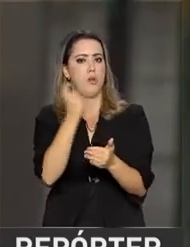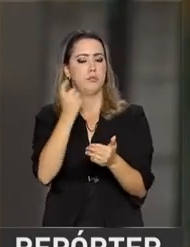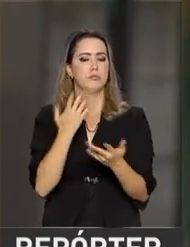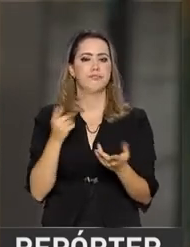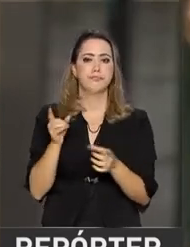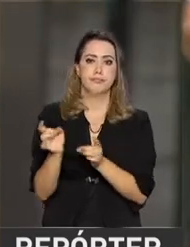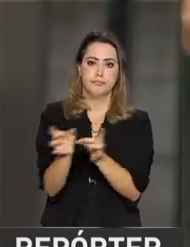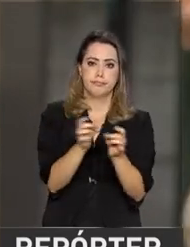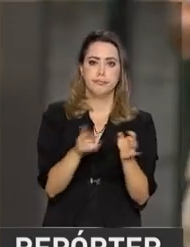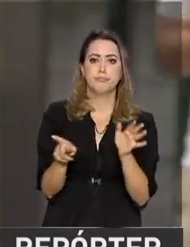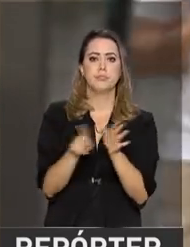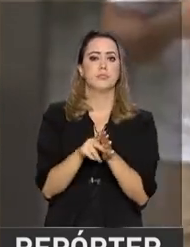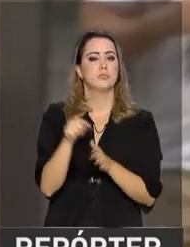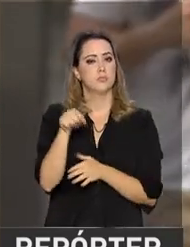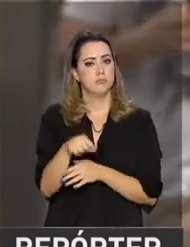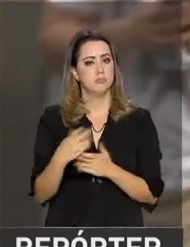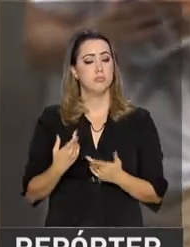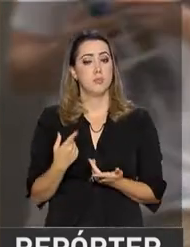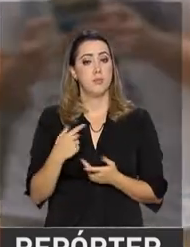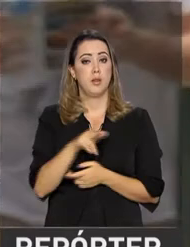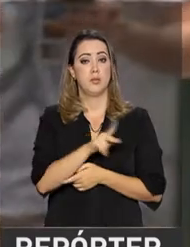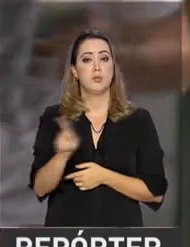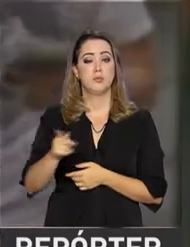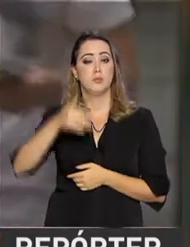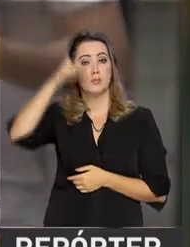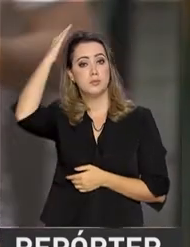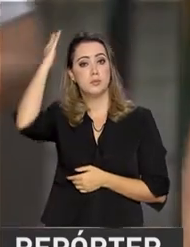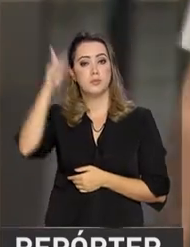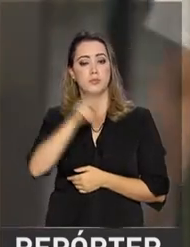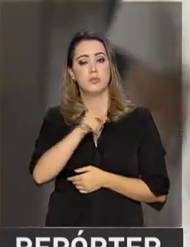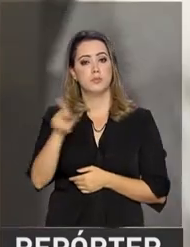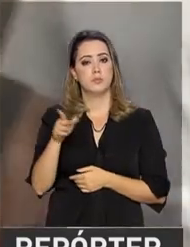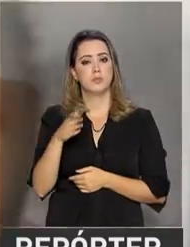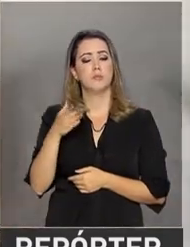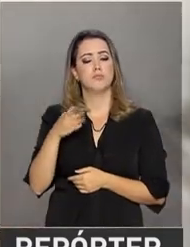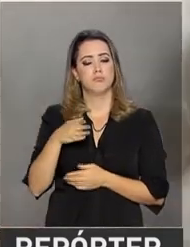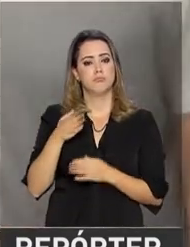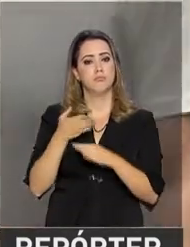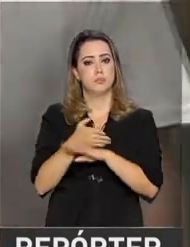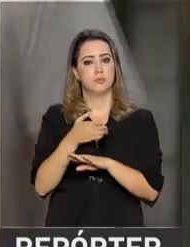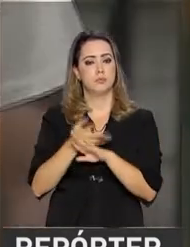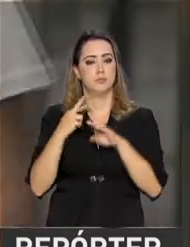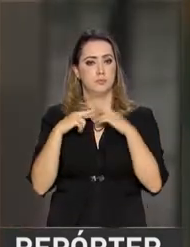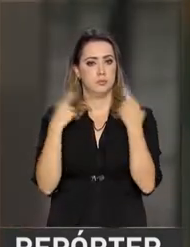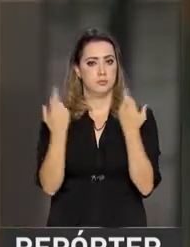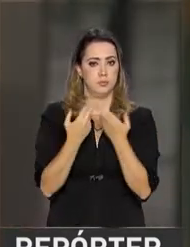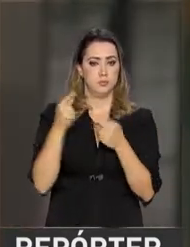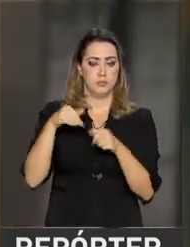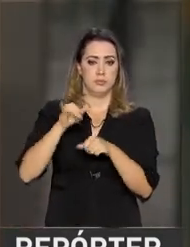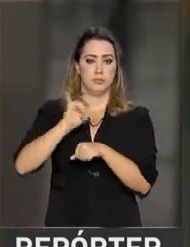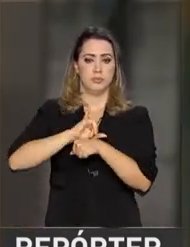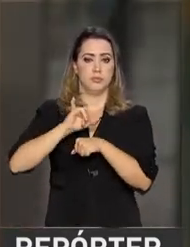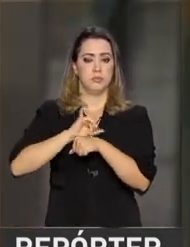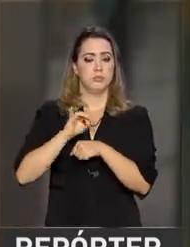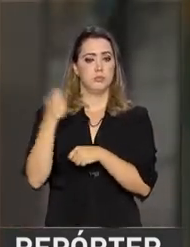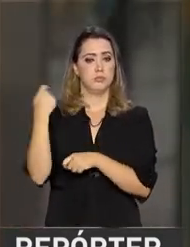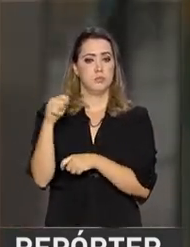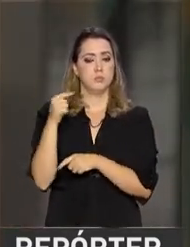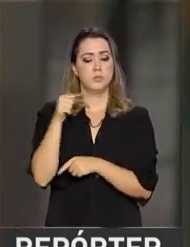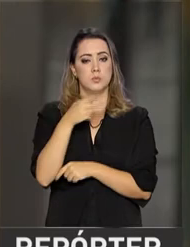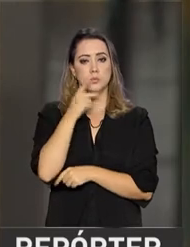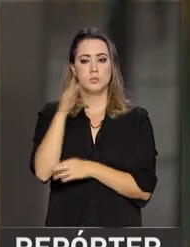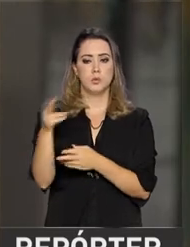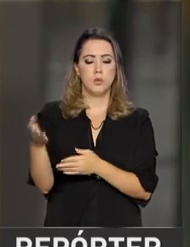circulação dos produtos. O presidente Michel Temer vai participar desta reunião aqui em Buenos Aires, na Argentina. Ele